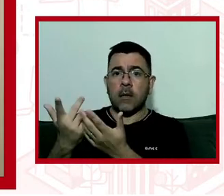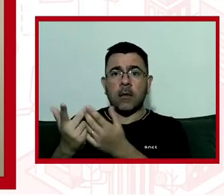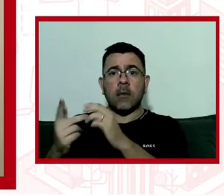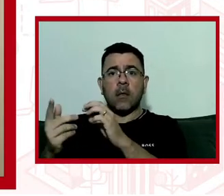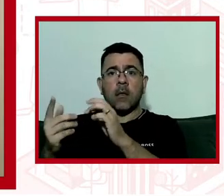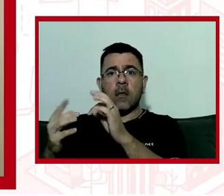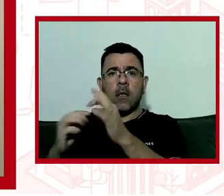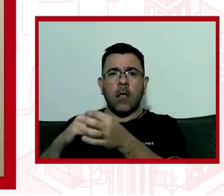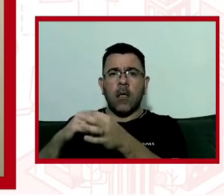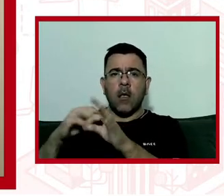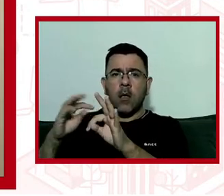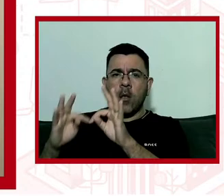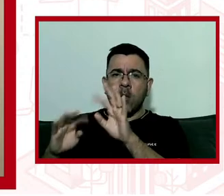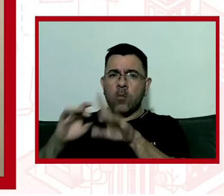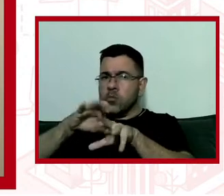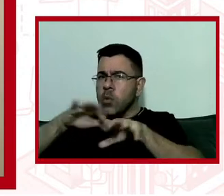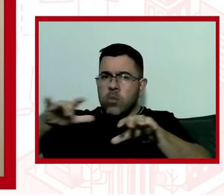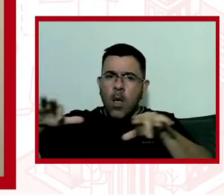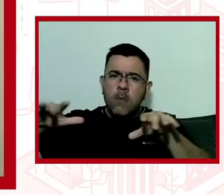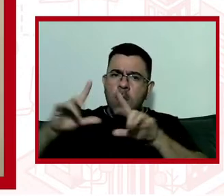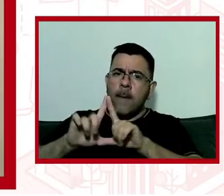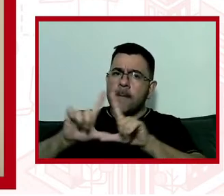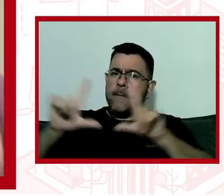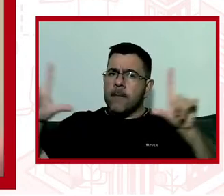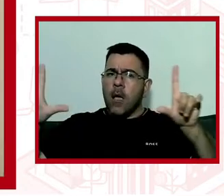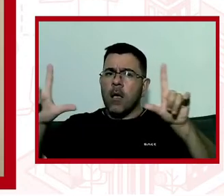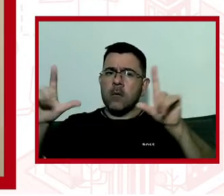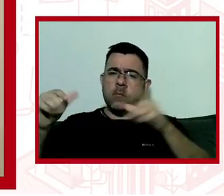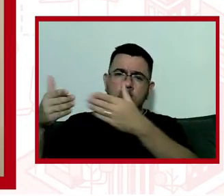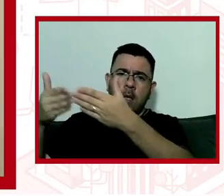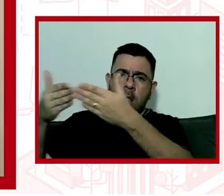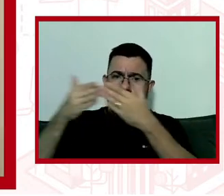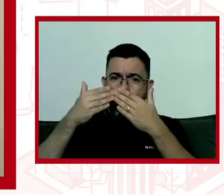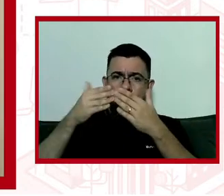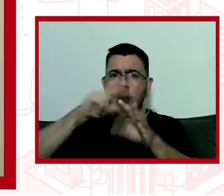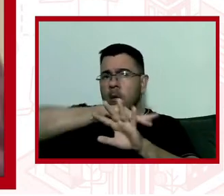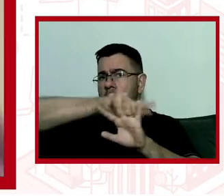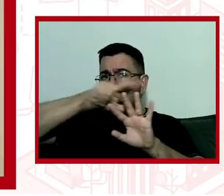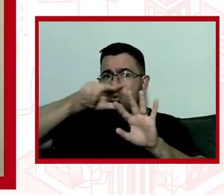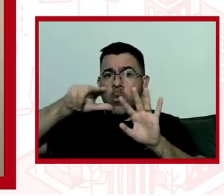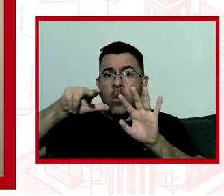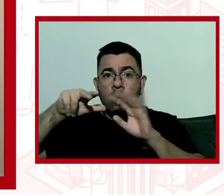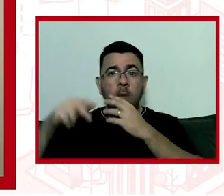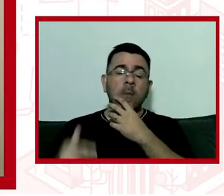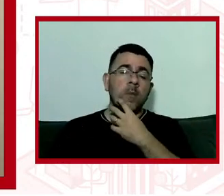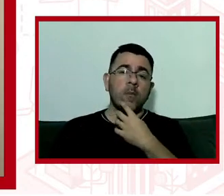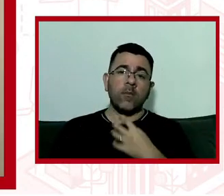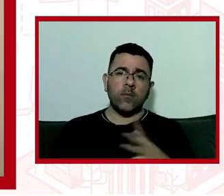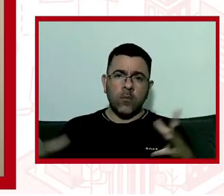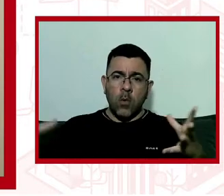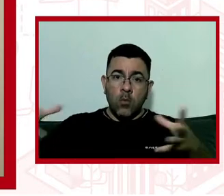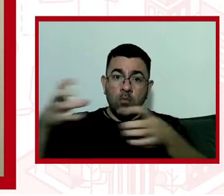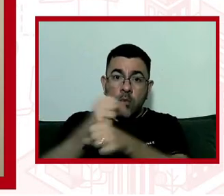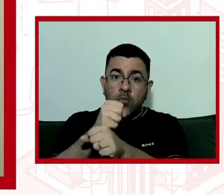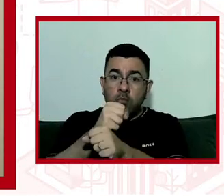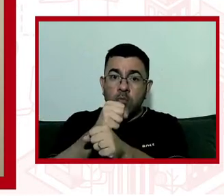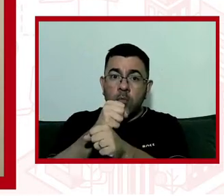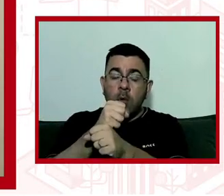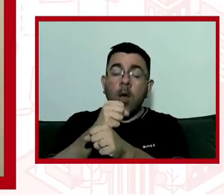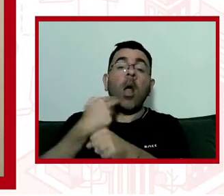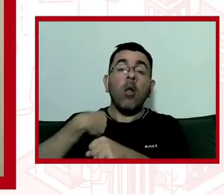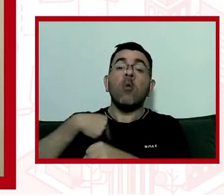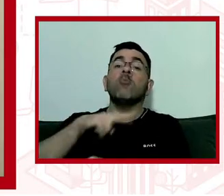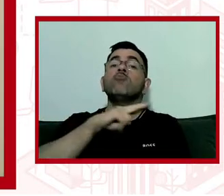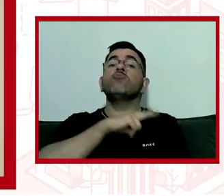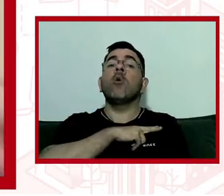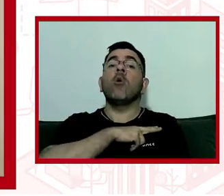contrato de de plataforma contrato enfim Tem vários tipos de contratos diferentes que juntos a gente tem uma